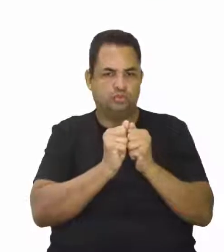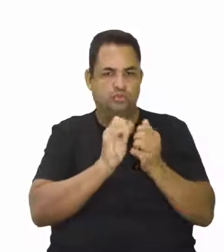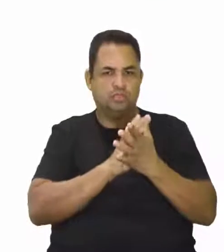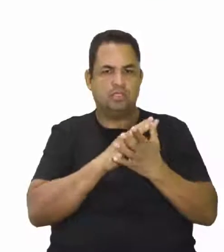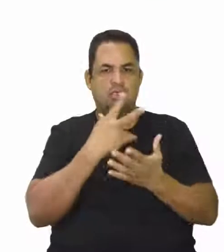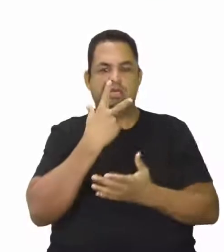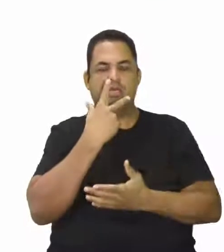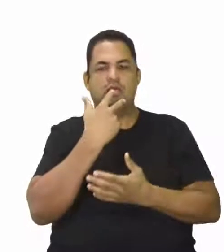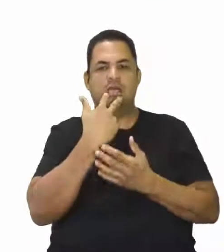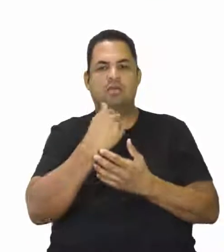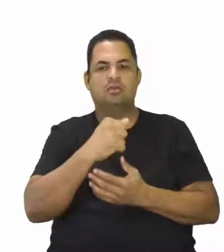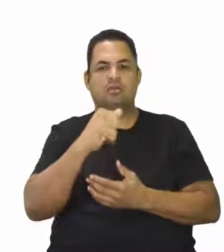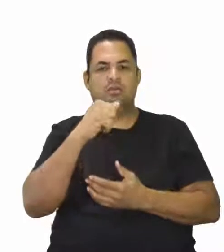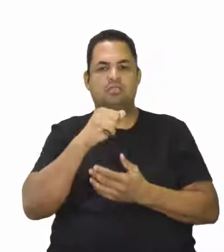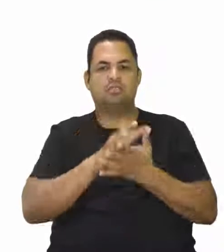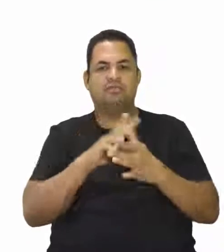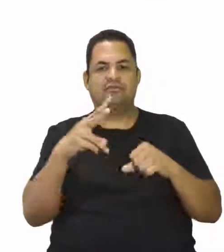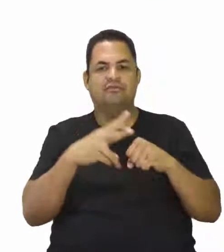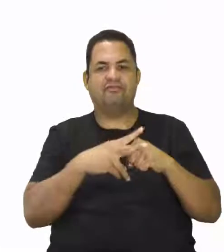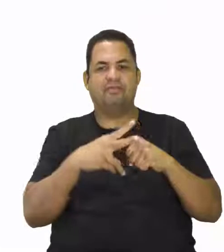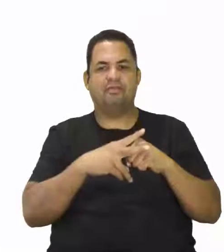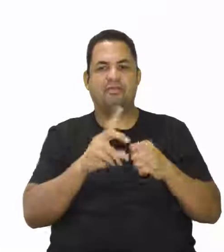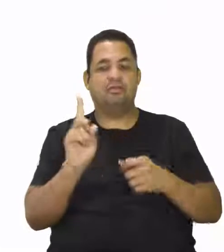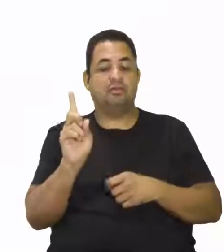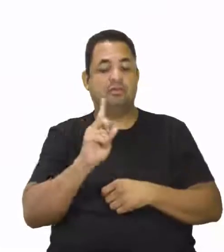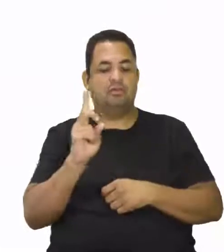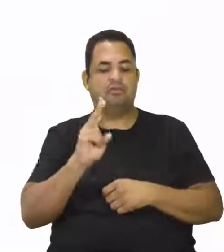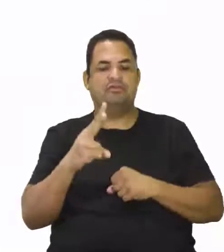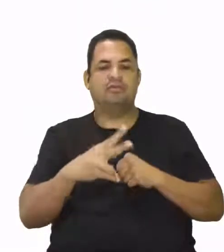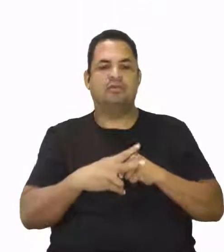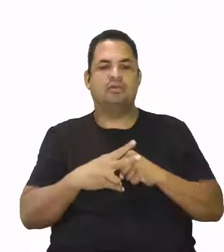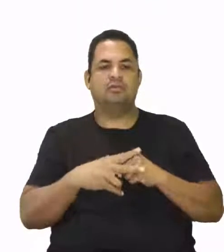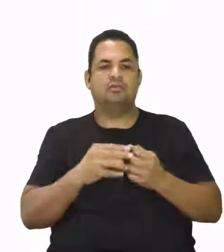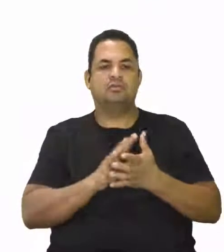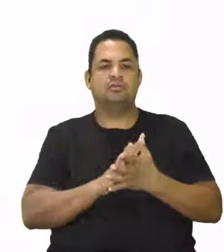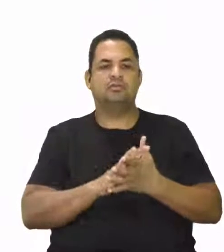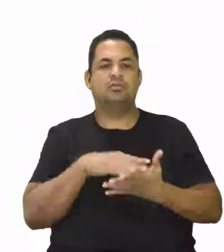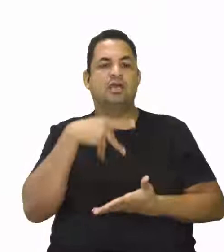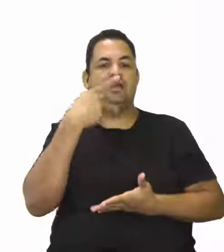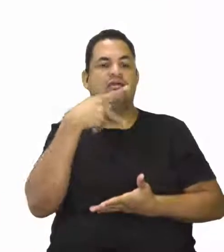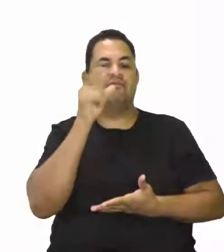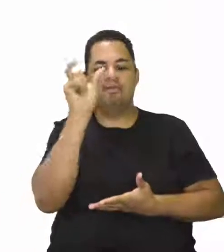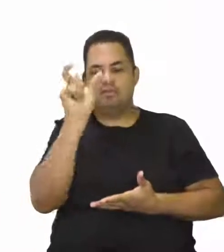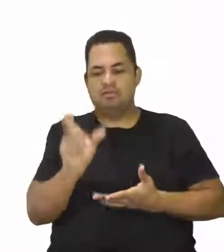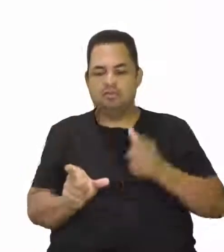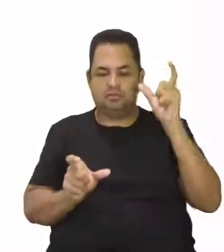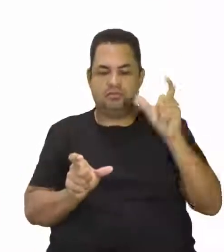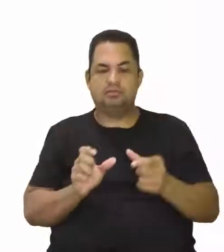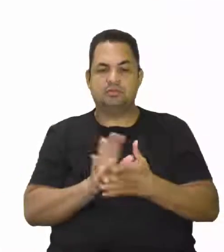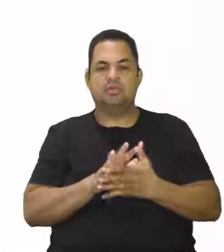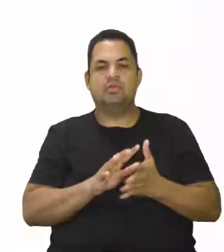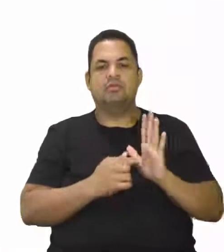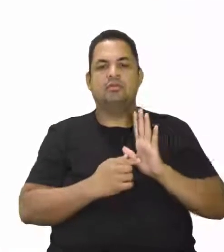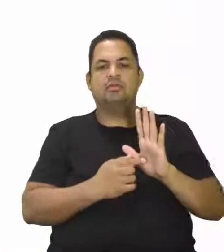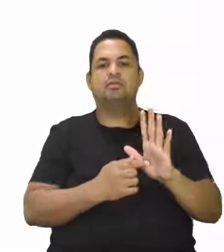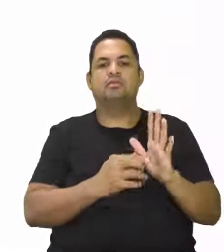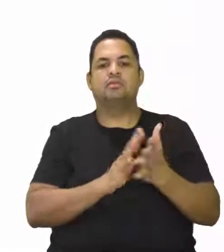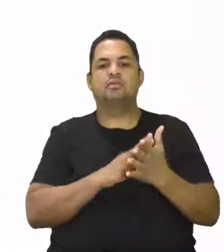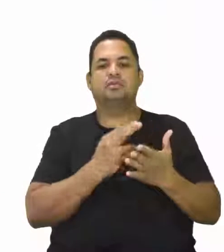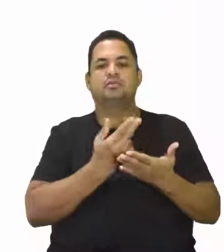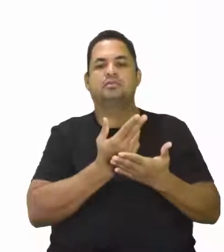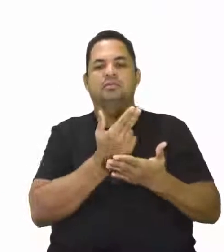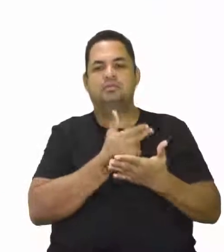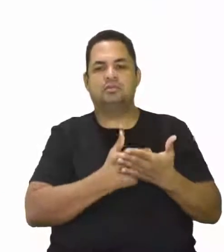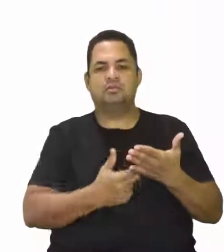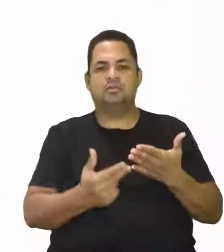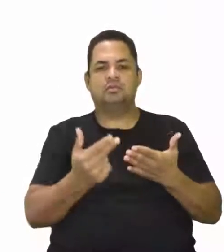verbal e não verbal, aonde a fala dos personagens, elas são representadas através das legendas